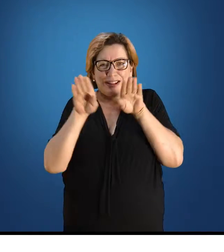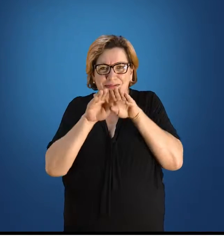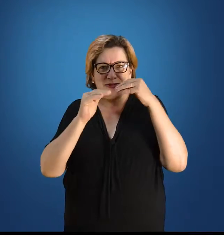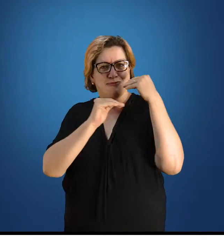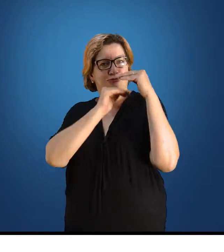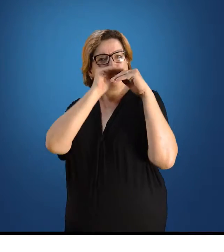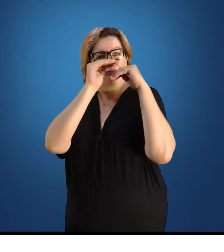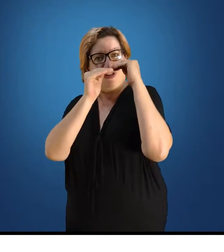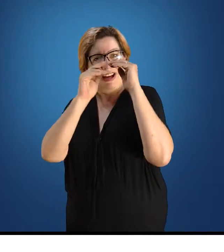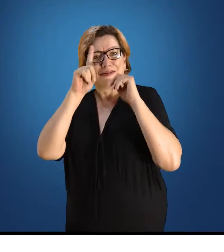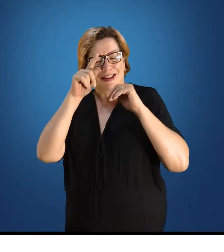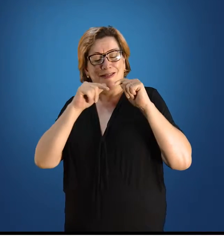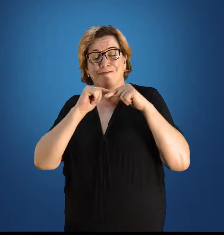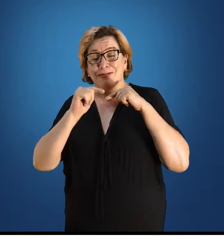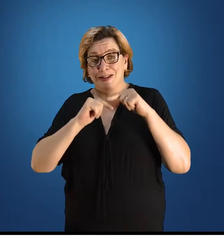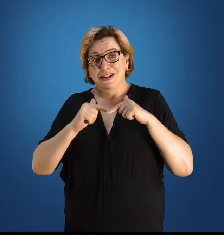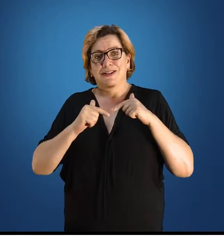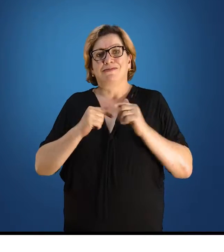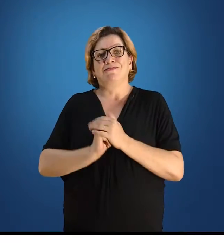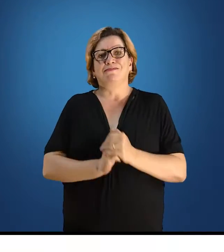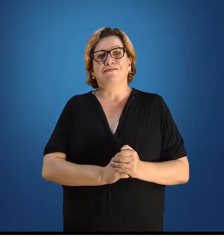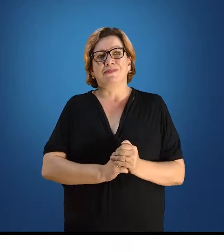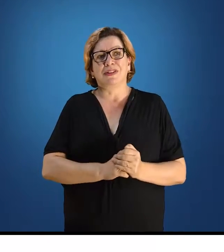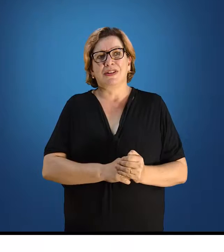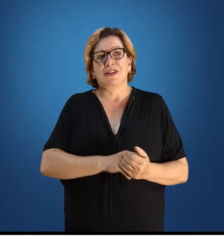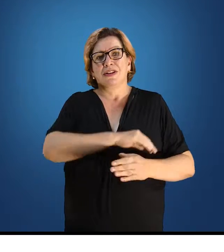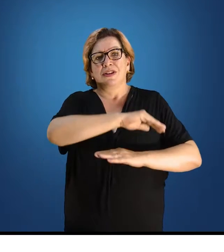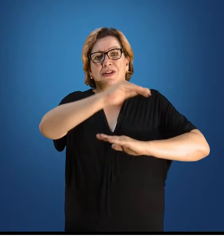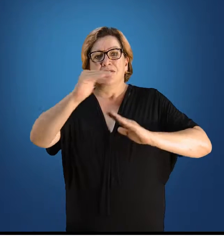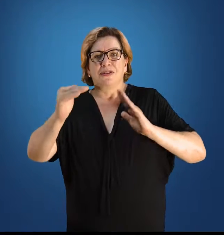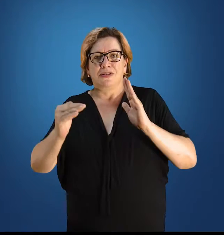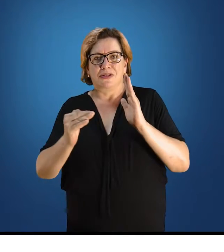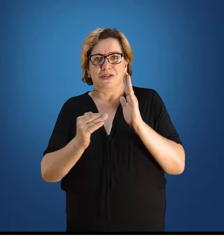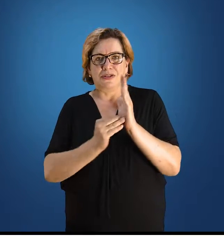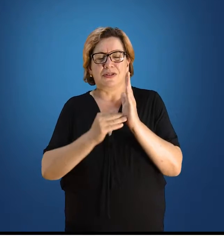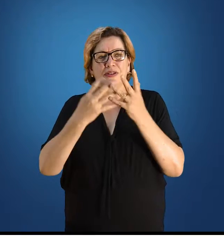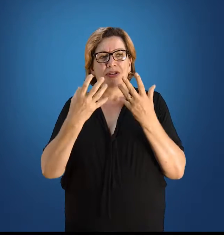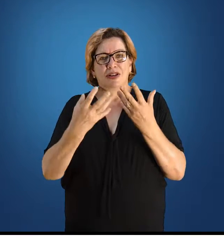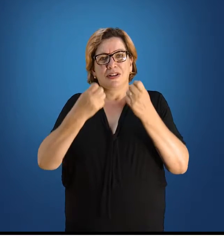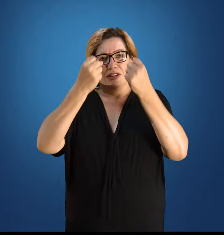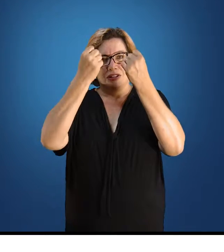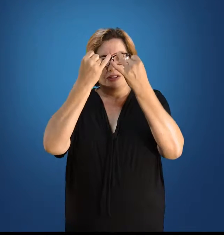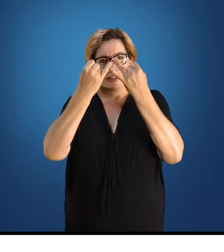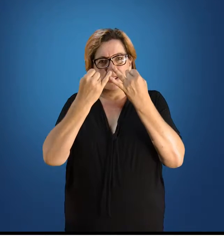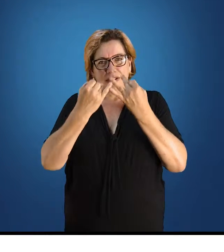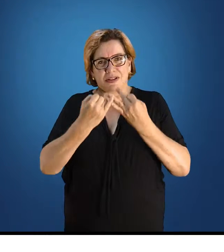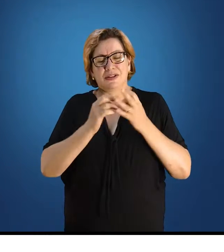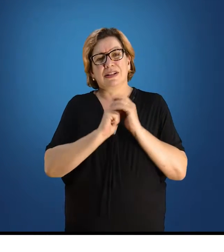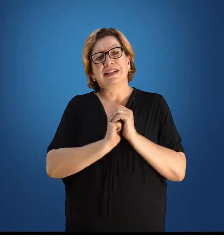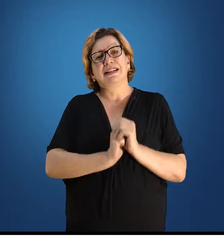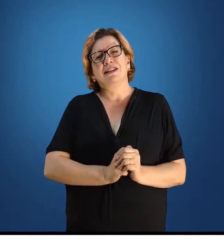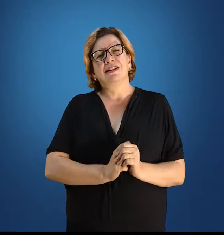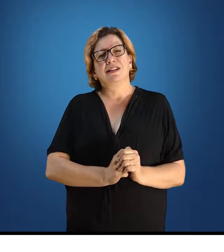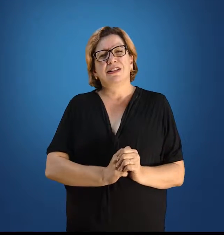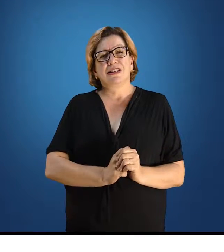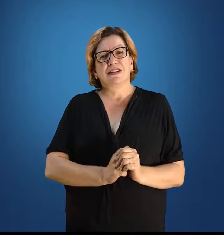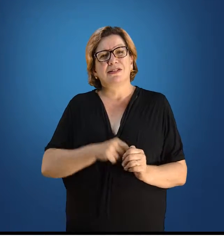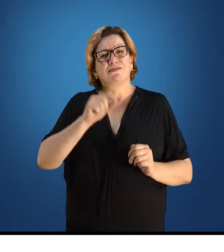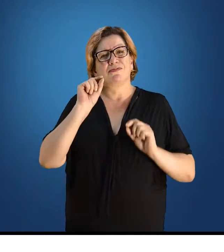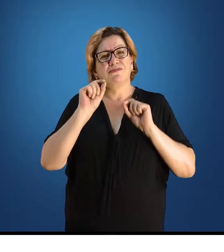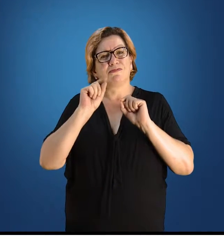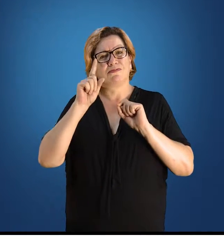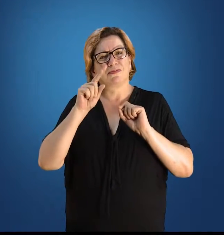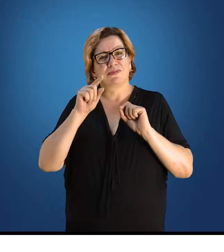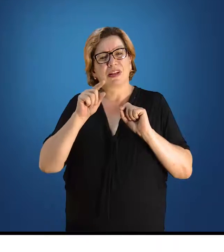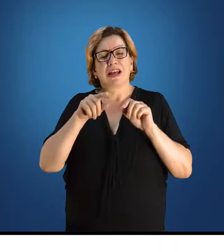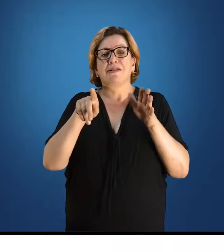embora seja trabalhoso. A questão final aqui, que eu quero abordar, né, é importantíssima, é a questão